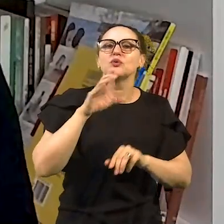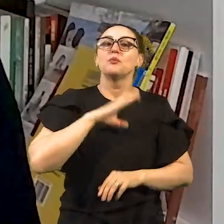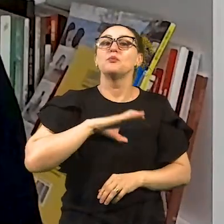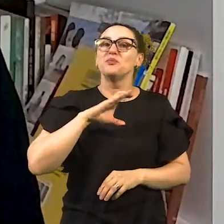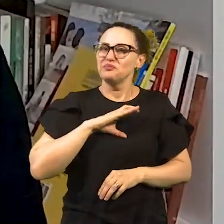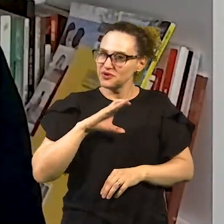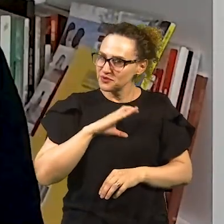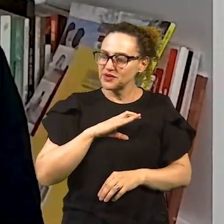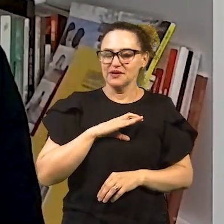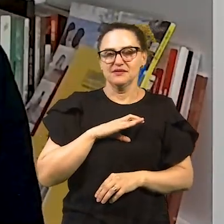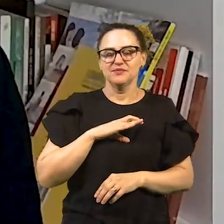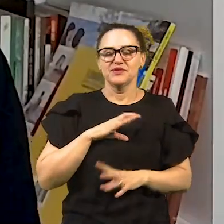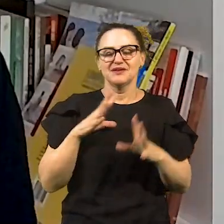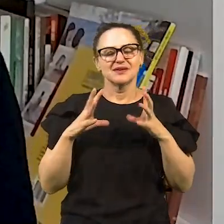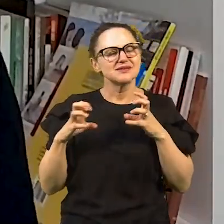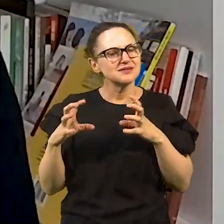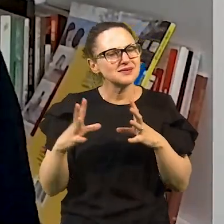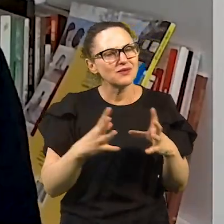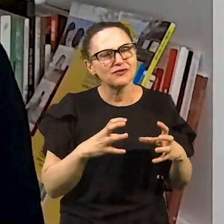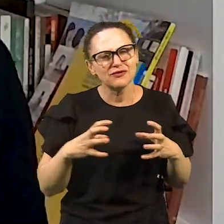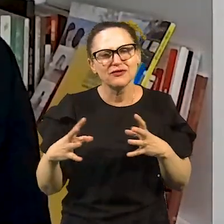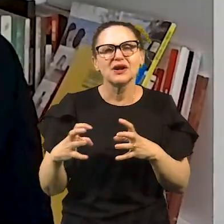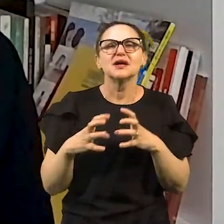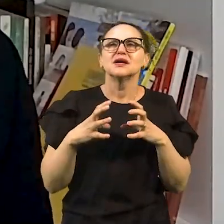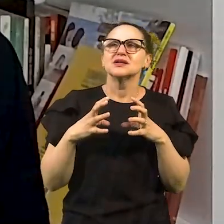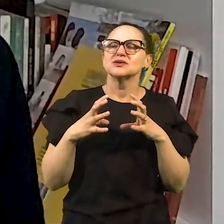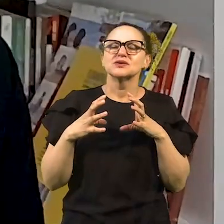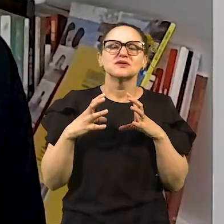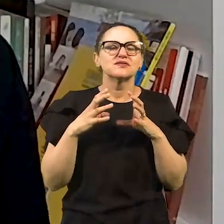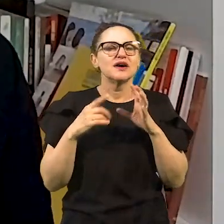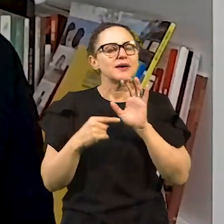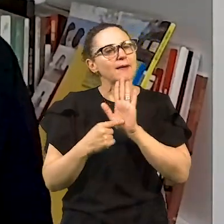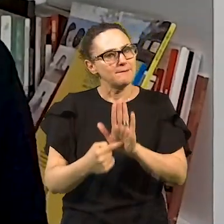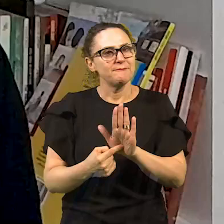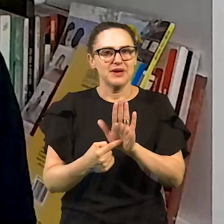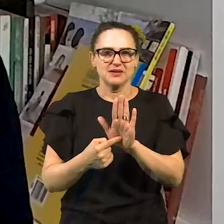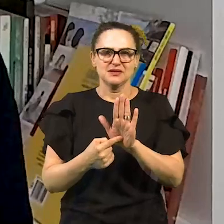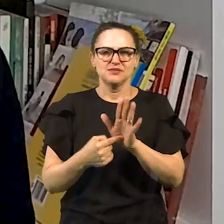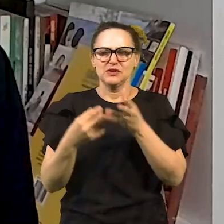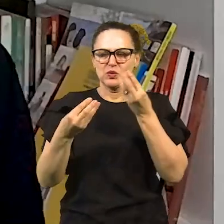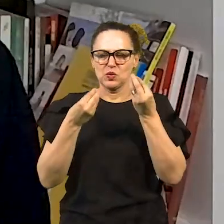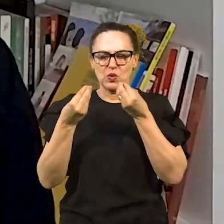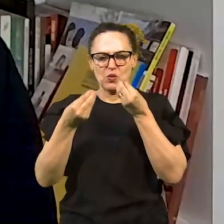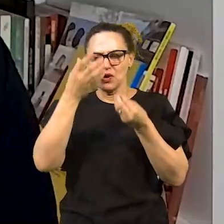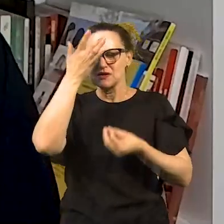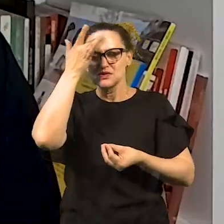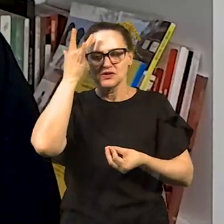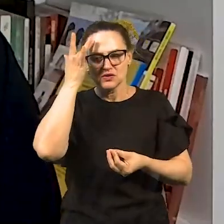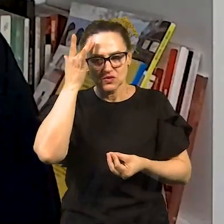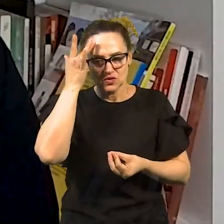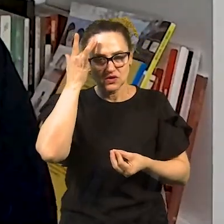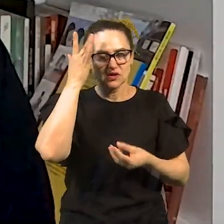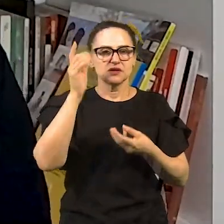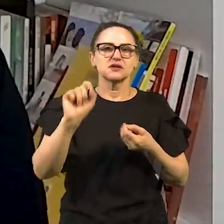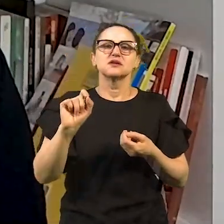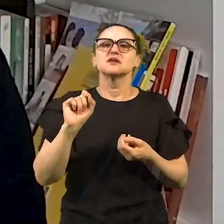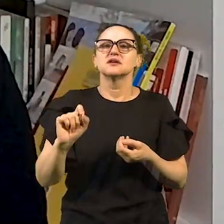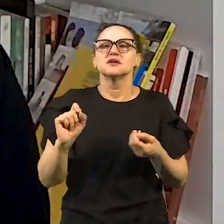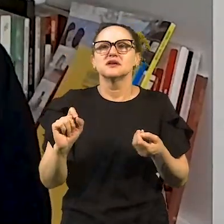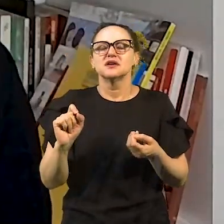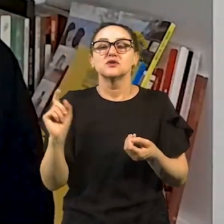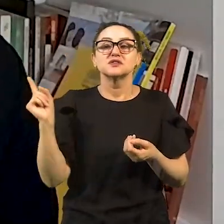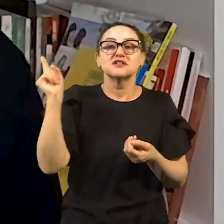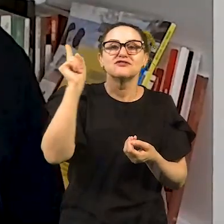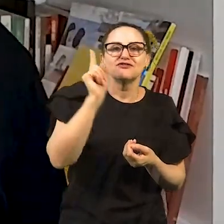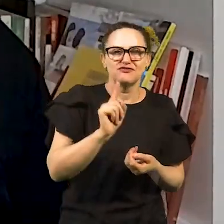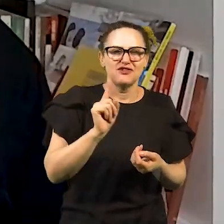vão aparecer dentro da maneira como as pessoas se veem e veem os que vêm de fora.